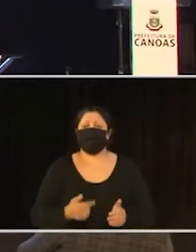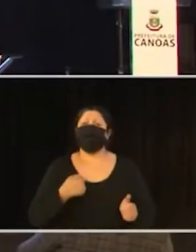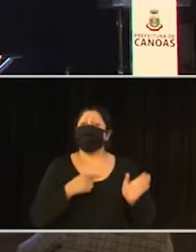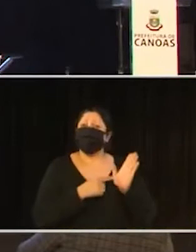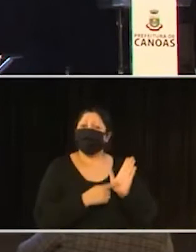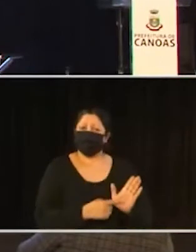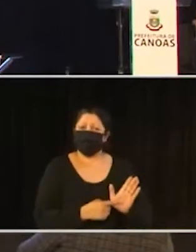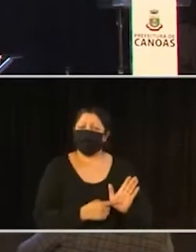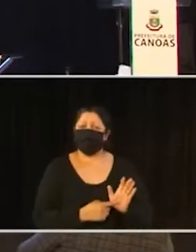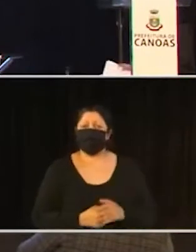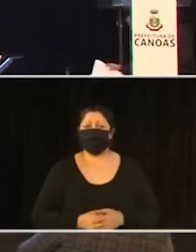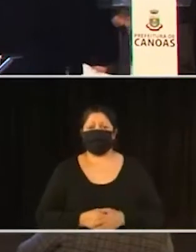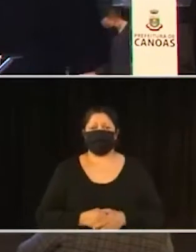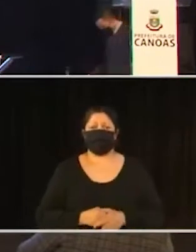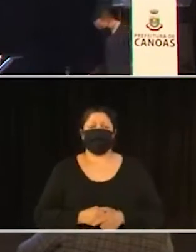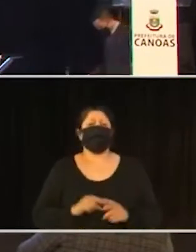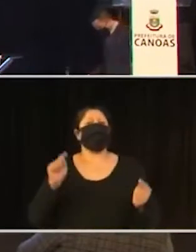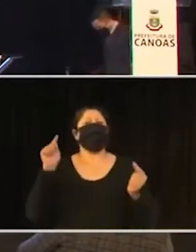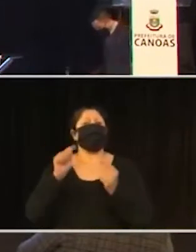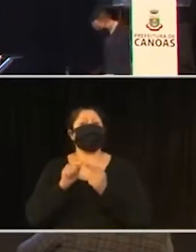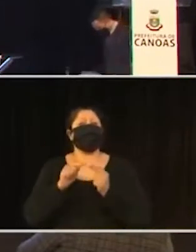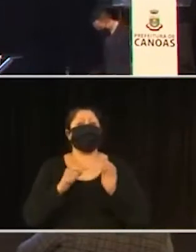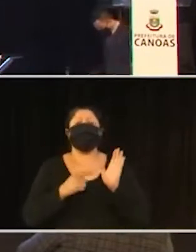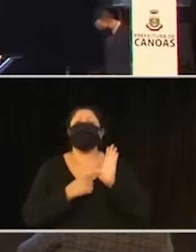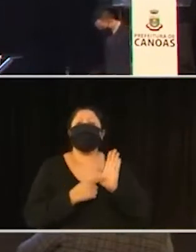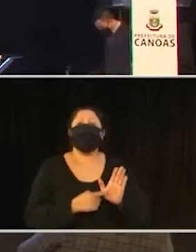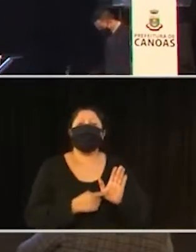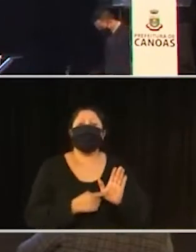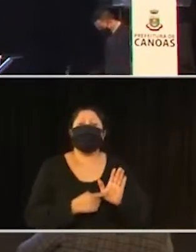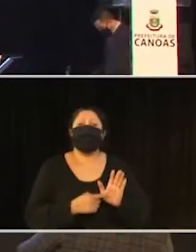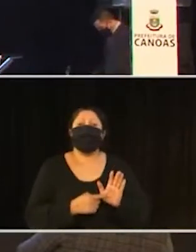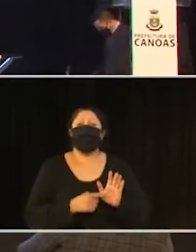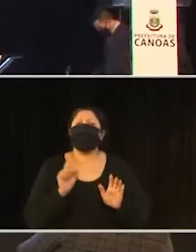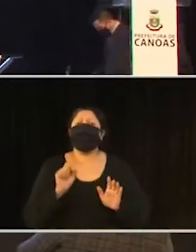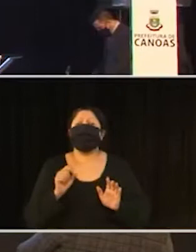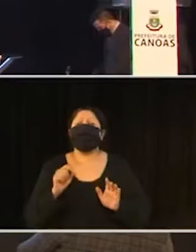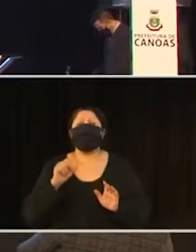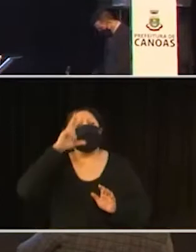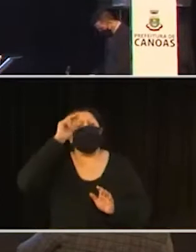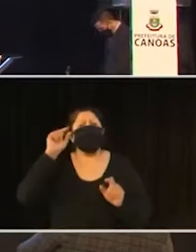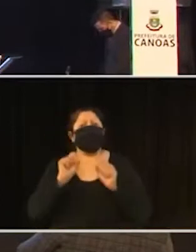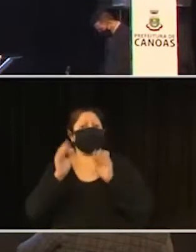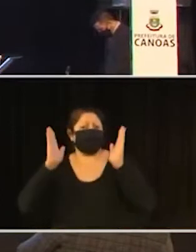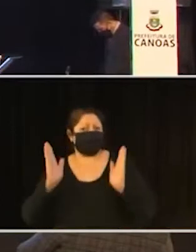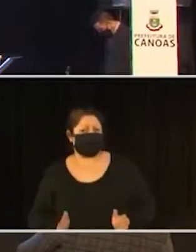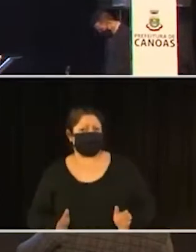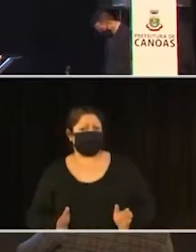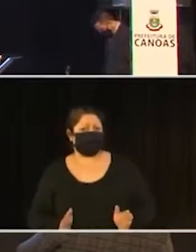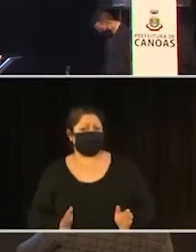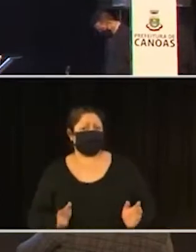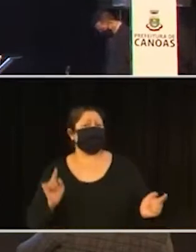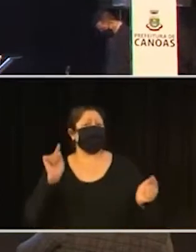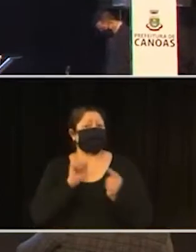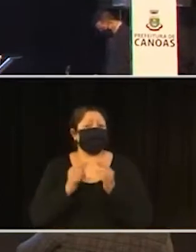então, tem o objetivo de apresentar, de mostrar o que a prefeitura já fez, né, com o objetivo